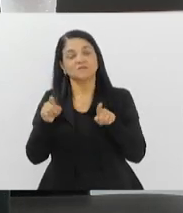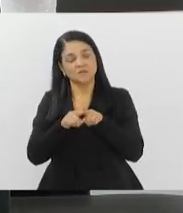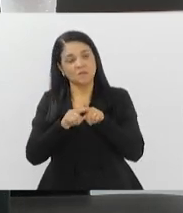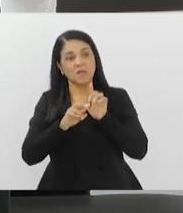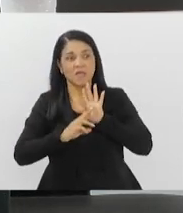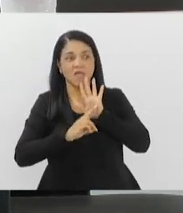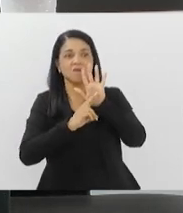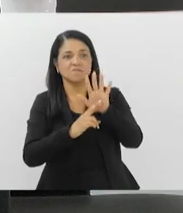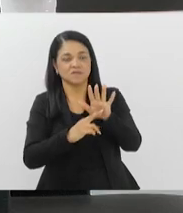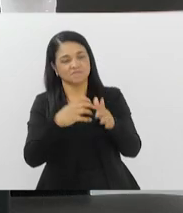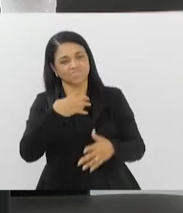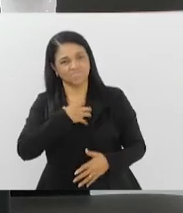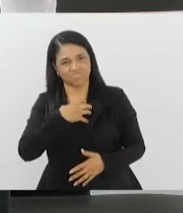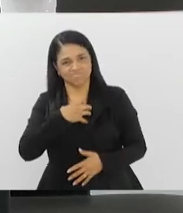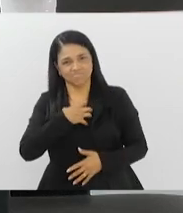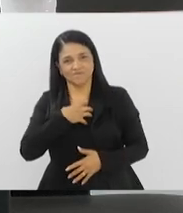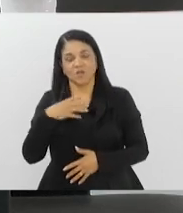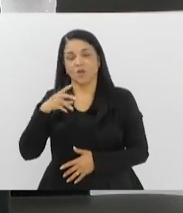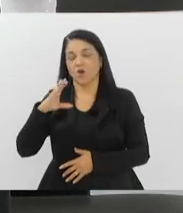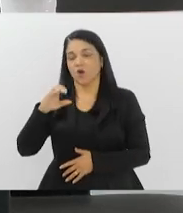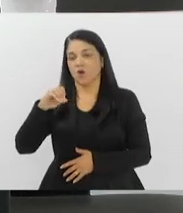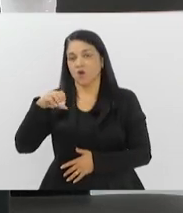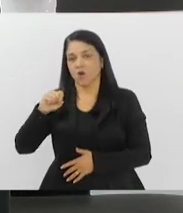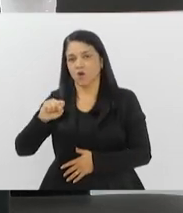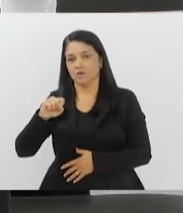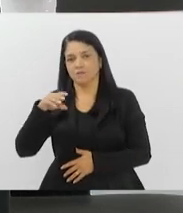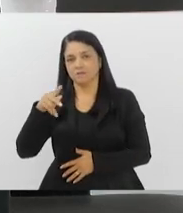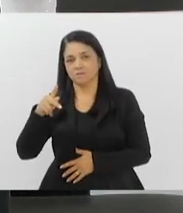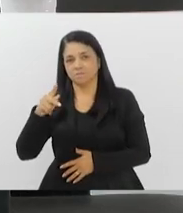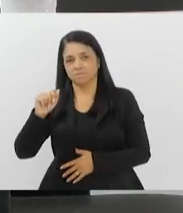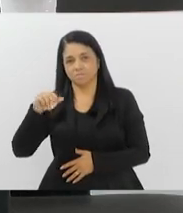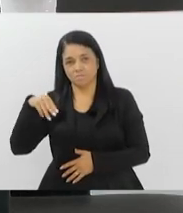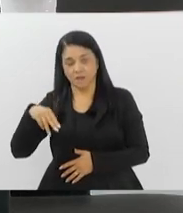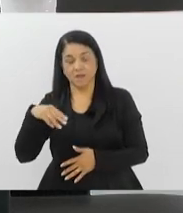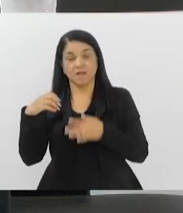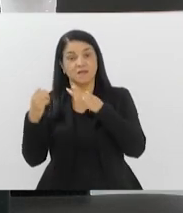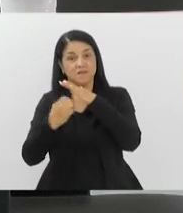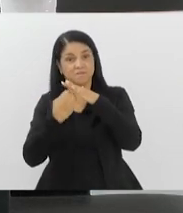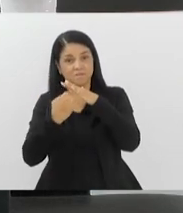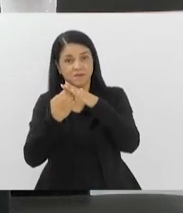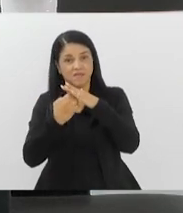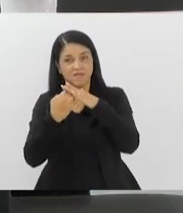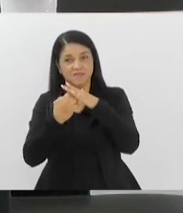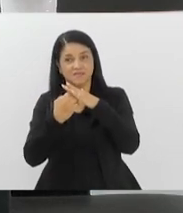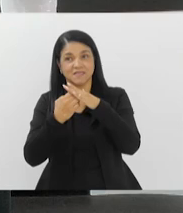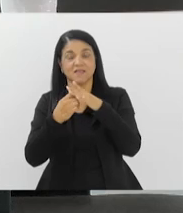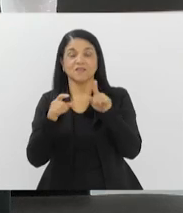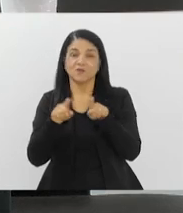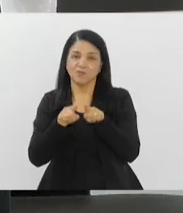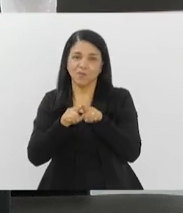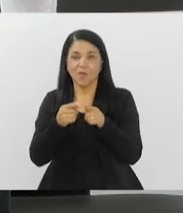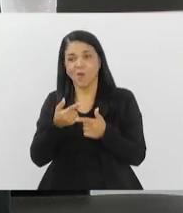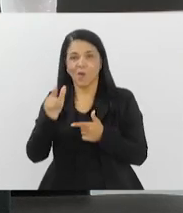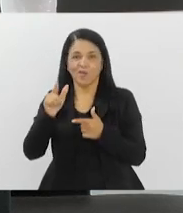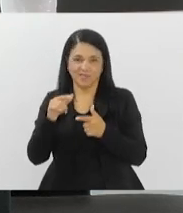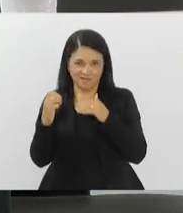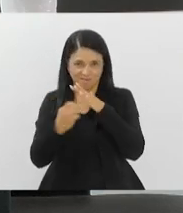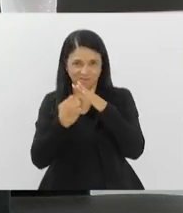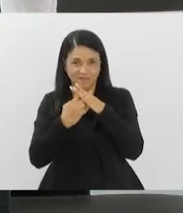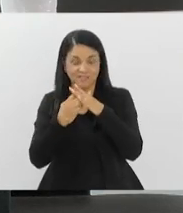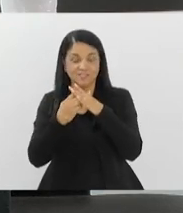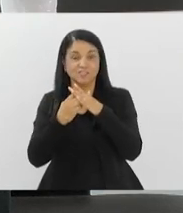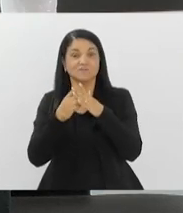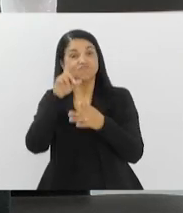vocês aqui, a Conspan. Minha empresa que eu tenho, a outra minha empresa que eu sou o senhor dela também, ela é dirigida